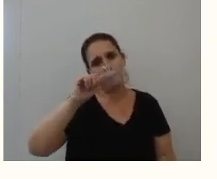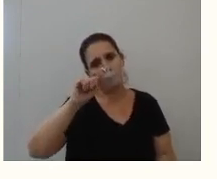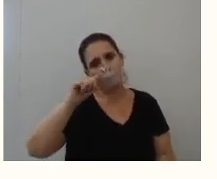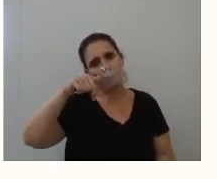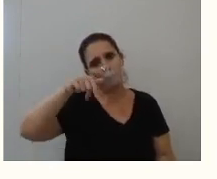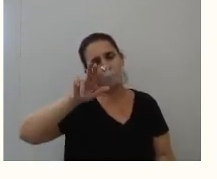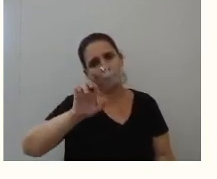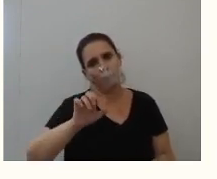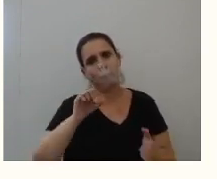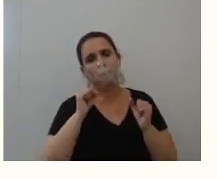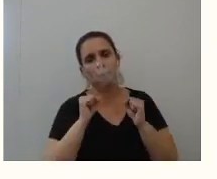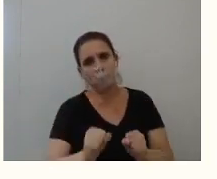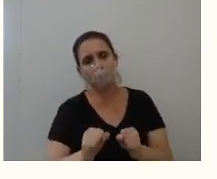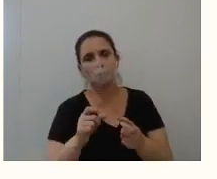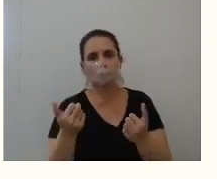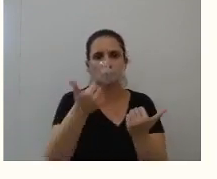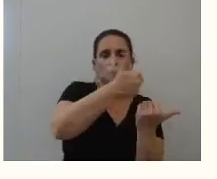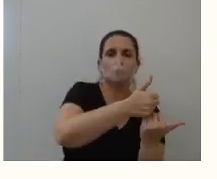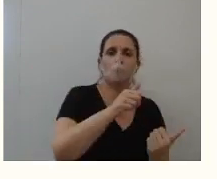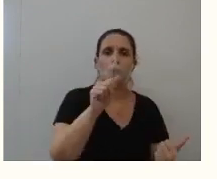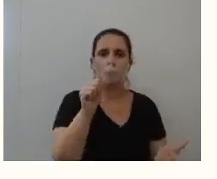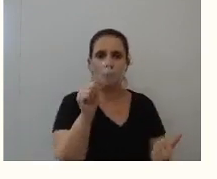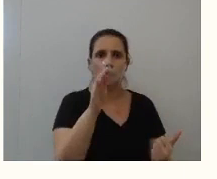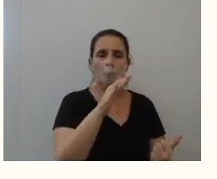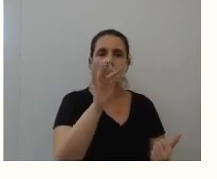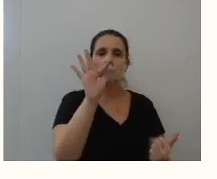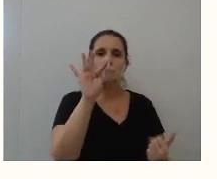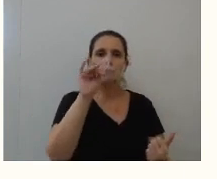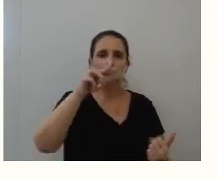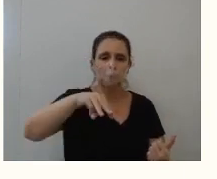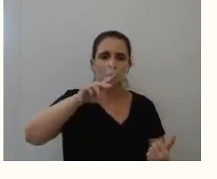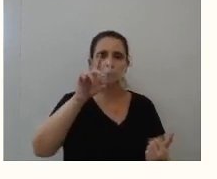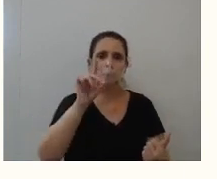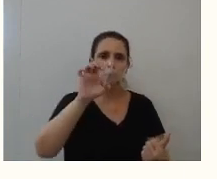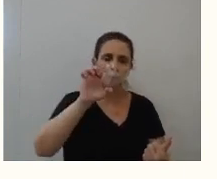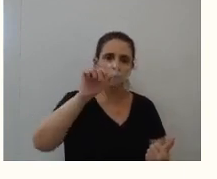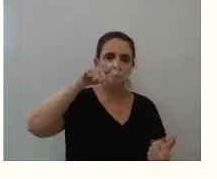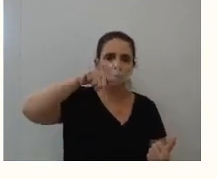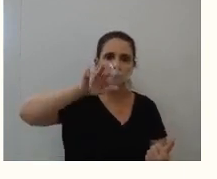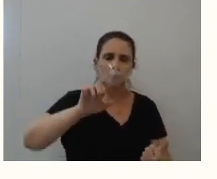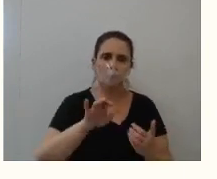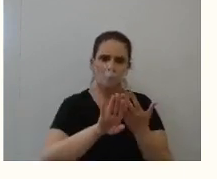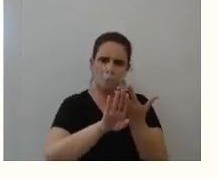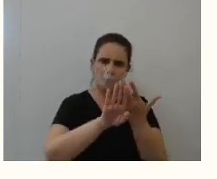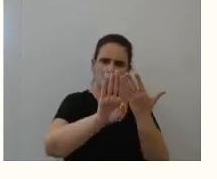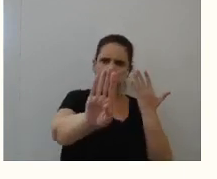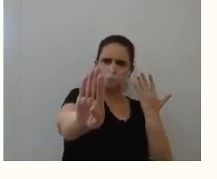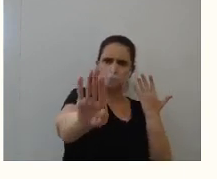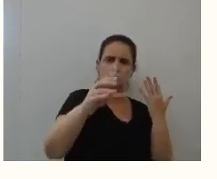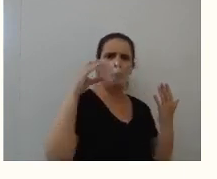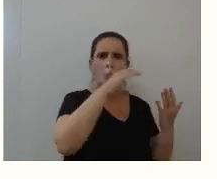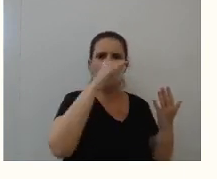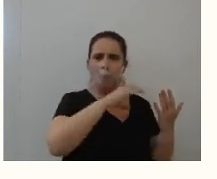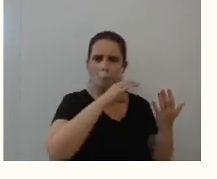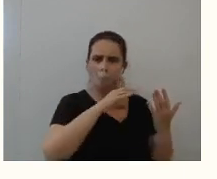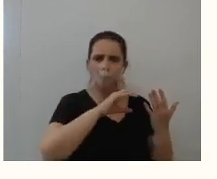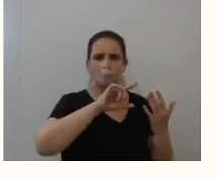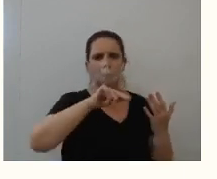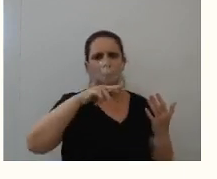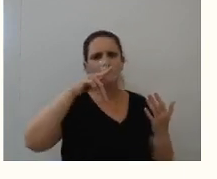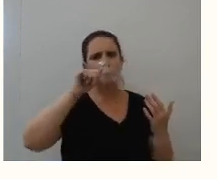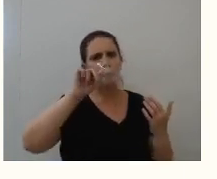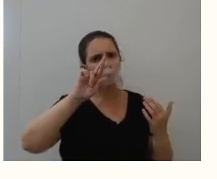substituir pelo a fim de que, ok? Ou seja, afastou-se depressa para